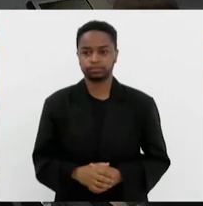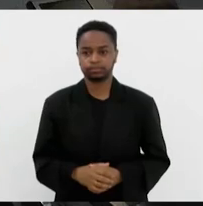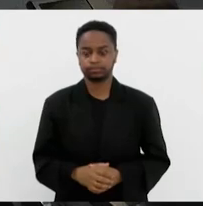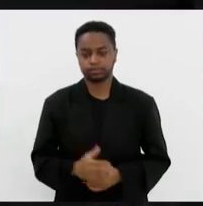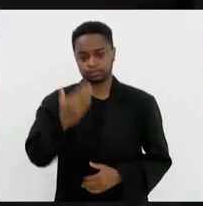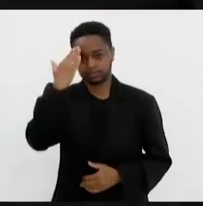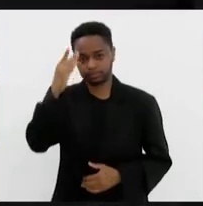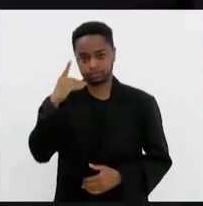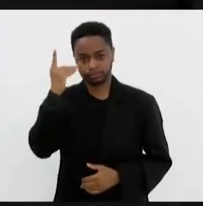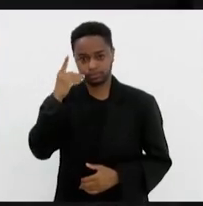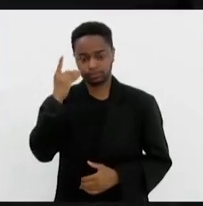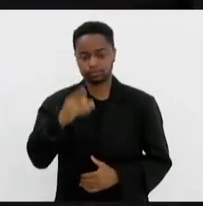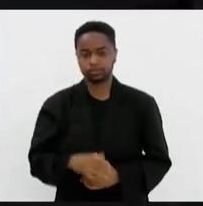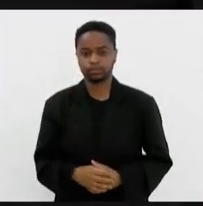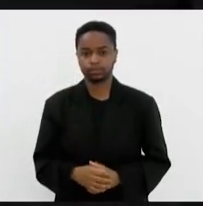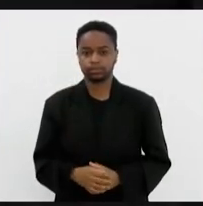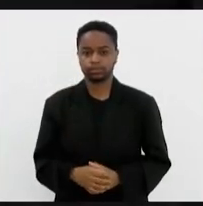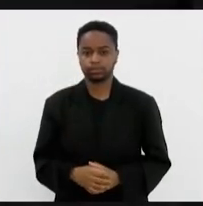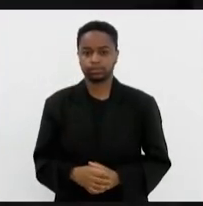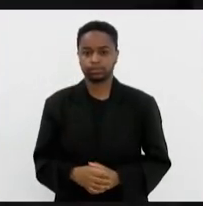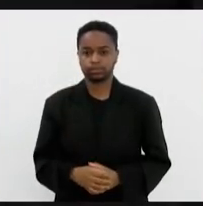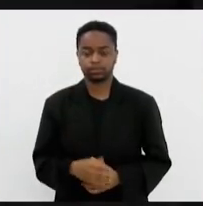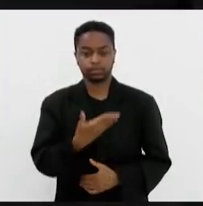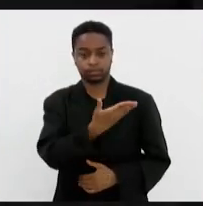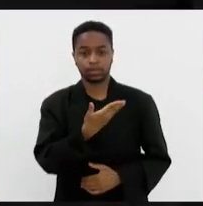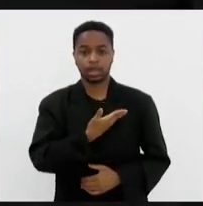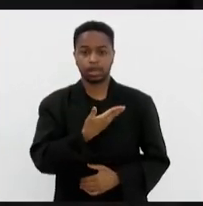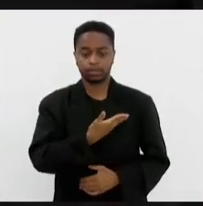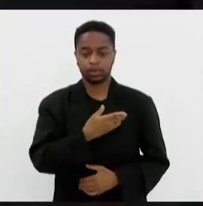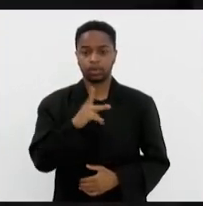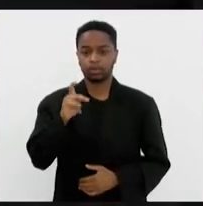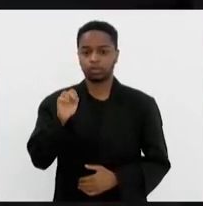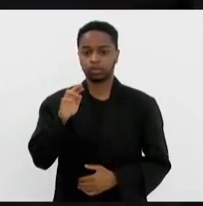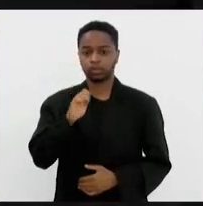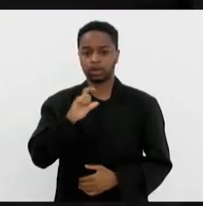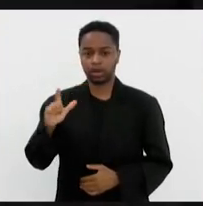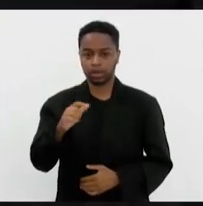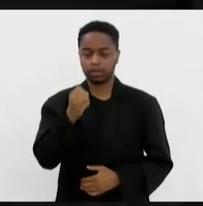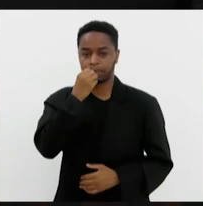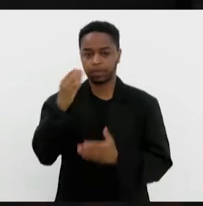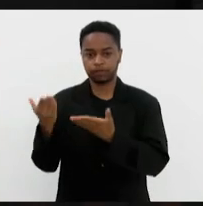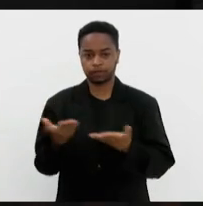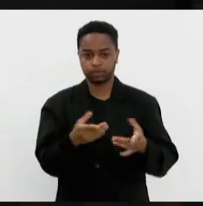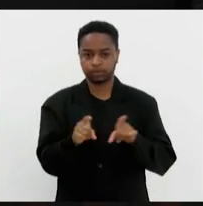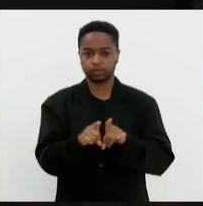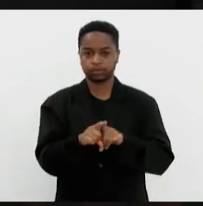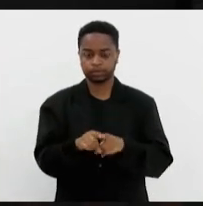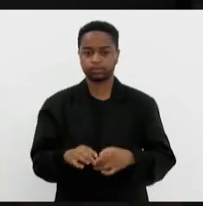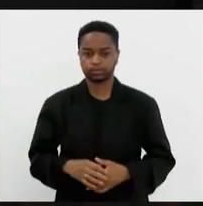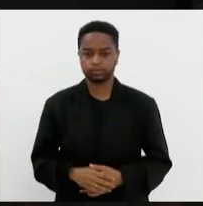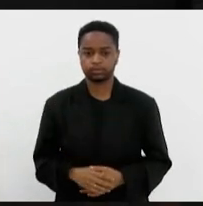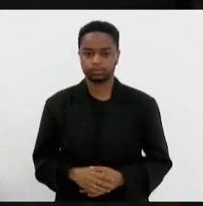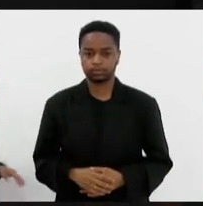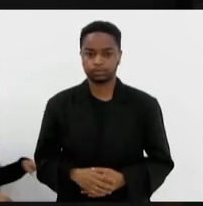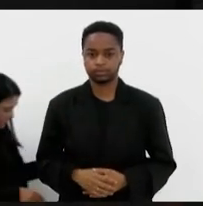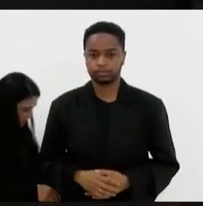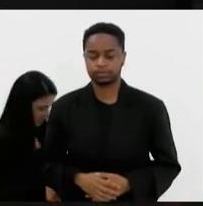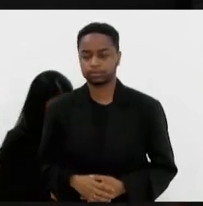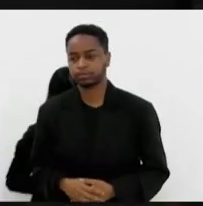Obrigado, deputado Thiago, pela lembrança. Querido amigo Sargento Portugal, deputado, seja bem-vindo.